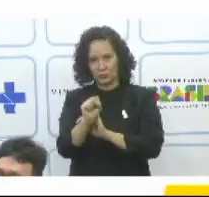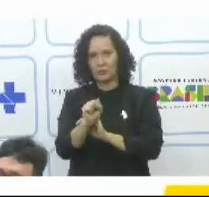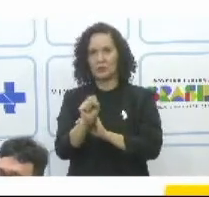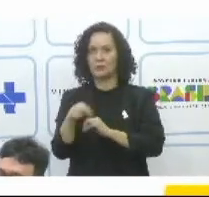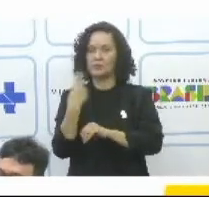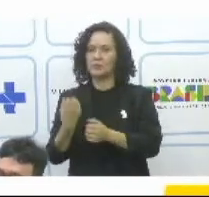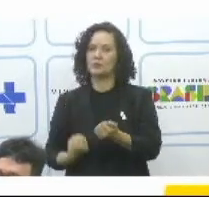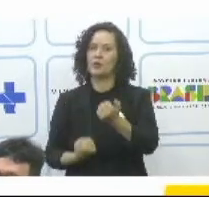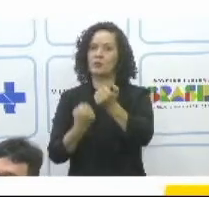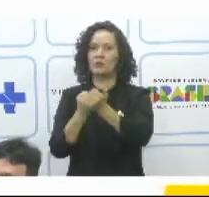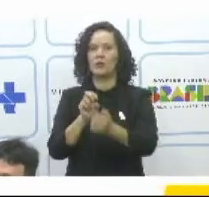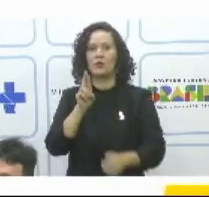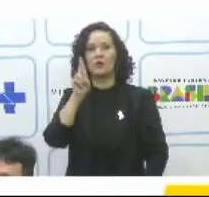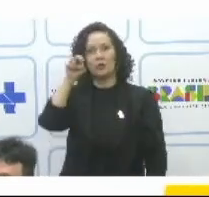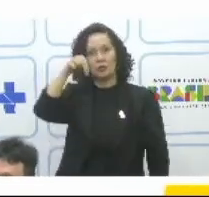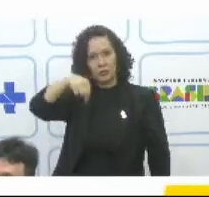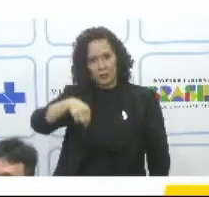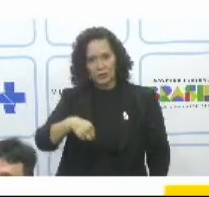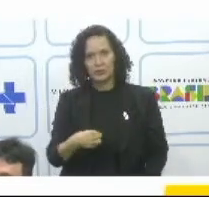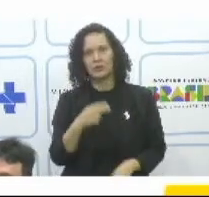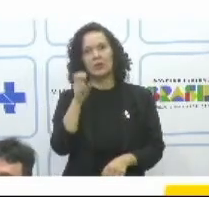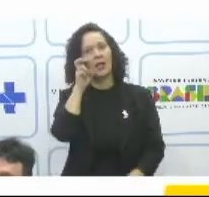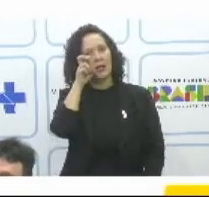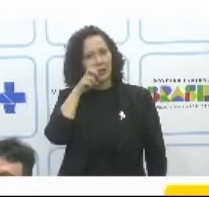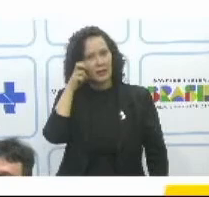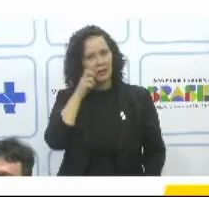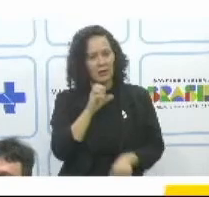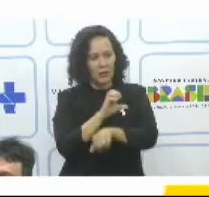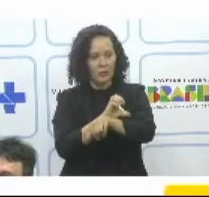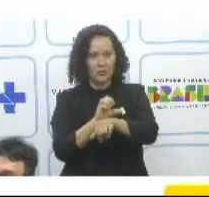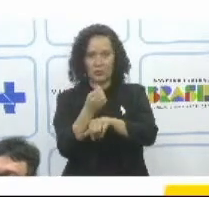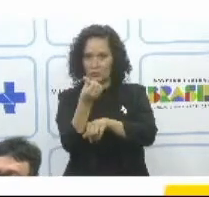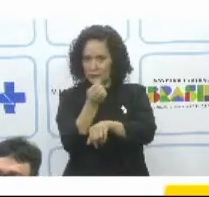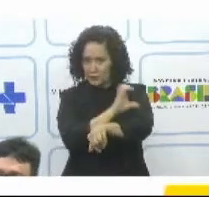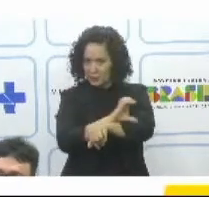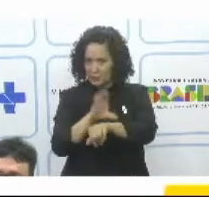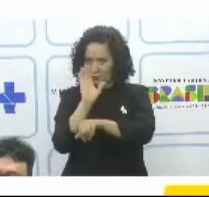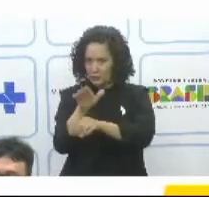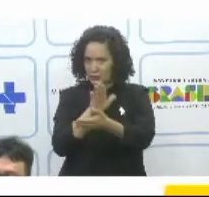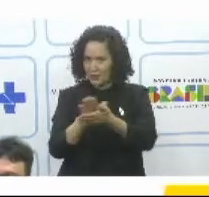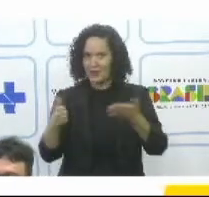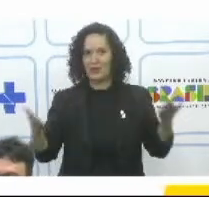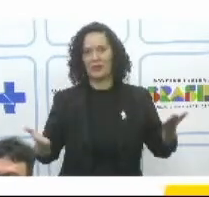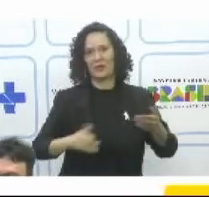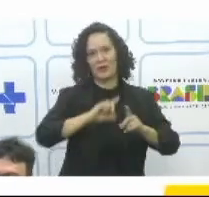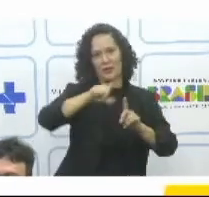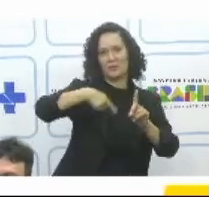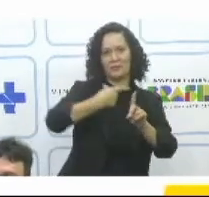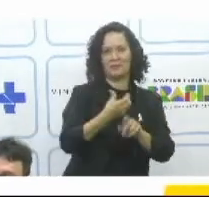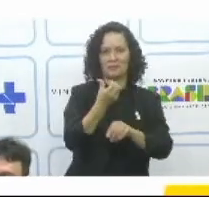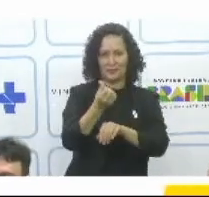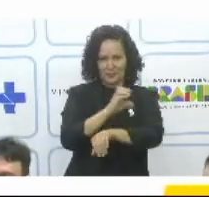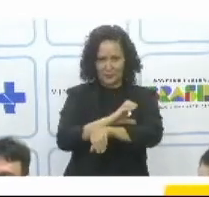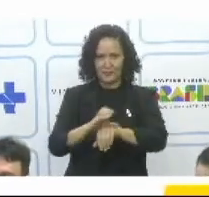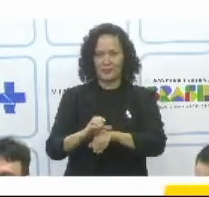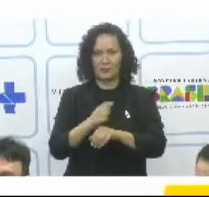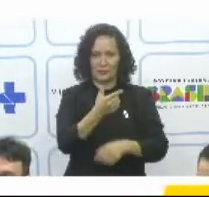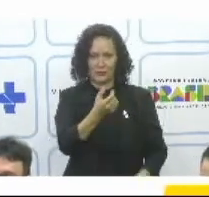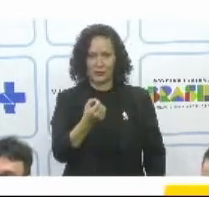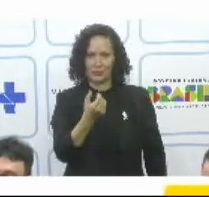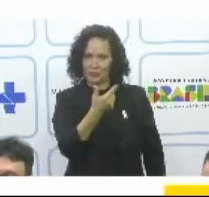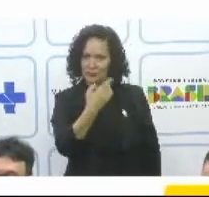esses 6 primeiros cursos, né, já estavam lançados há um tempo, e a gente já lançou mais 6 cursos esse ano, né,